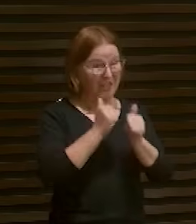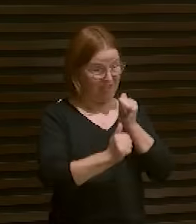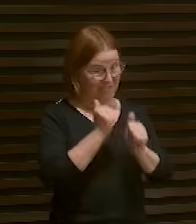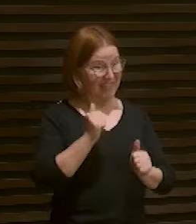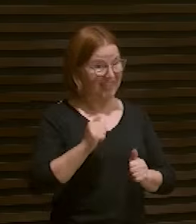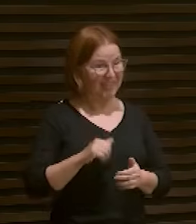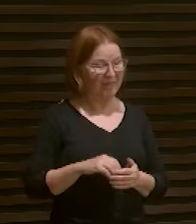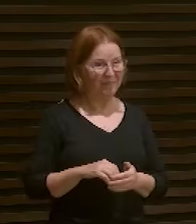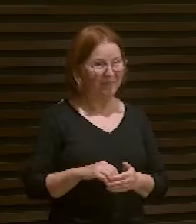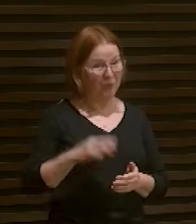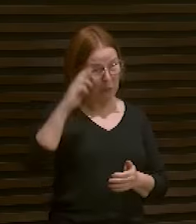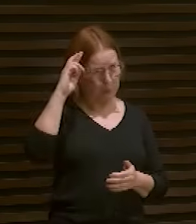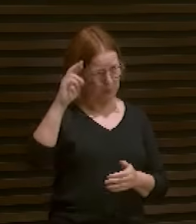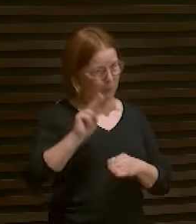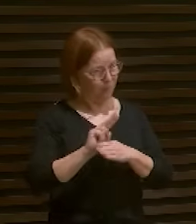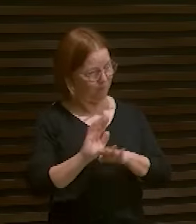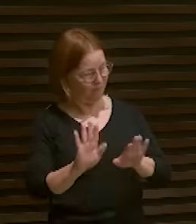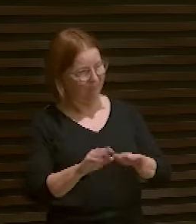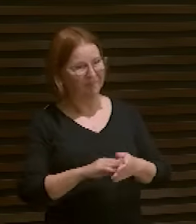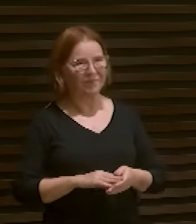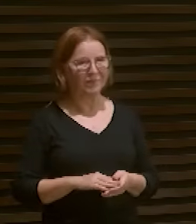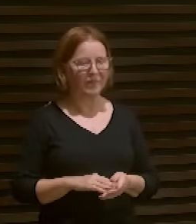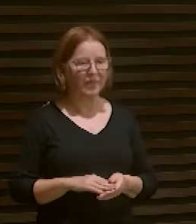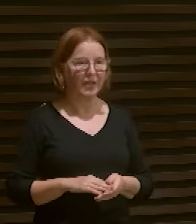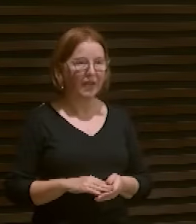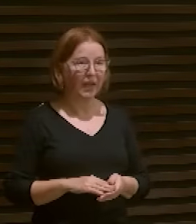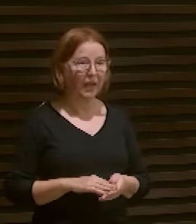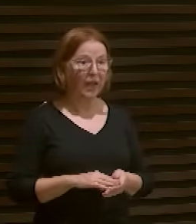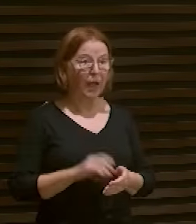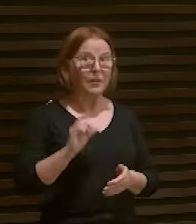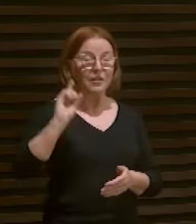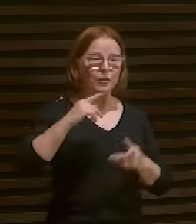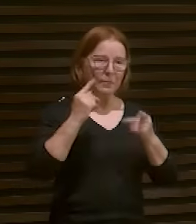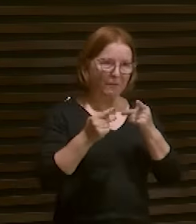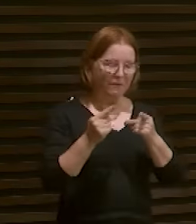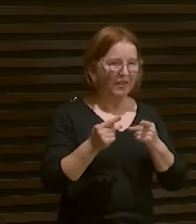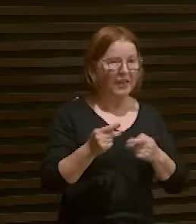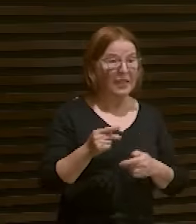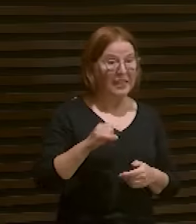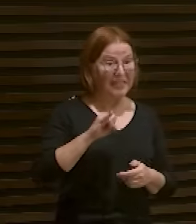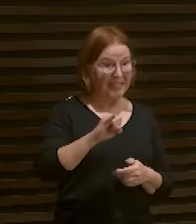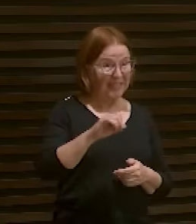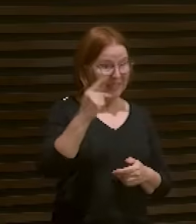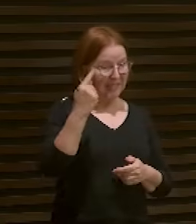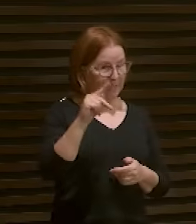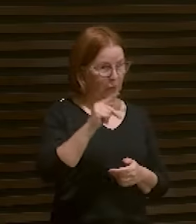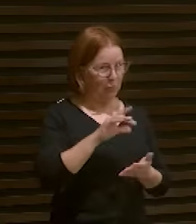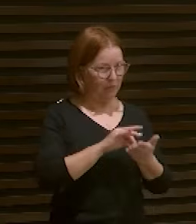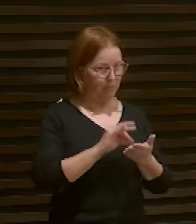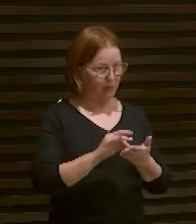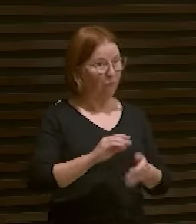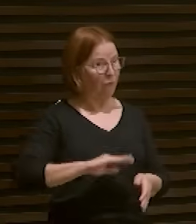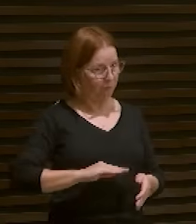Pelo contrário, se o teu inimigo tiver fome, dá-lhe de comer. Se tiver sede, eu não vou dar para você, que você